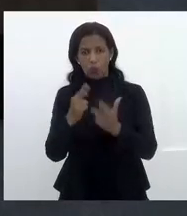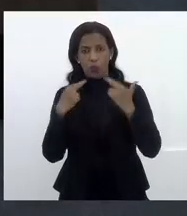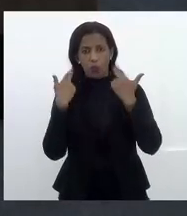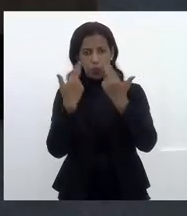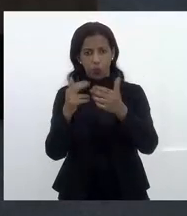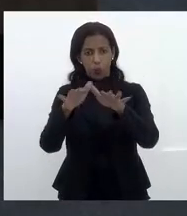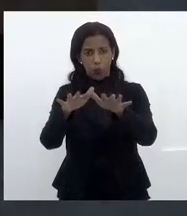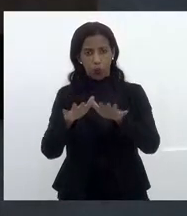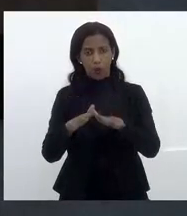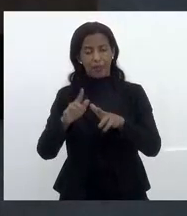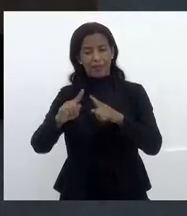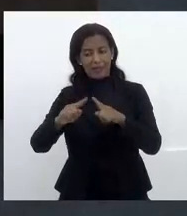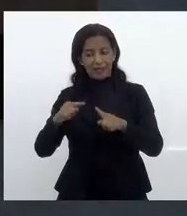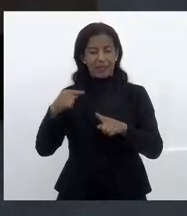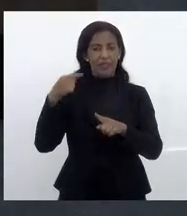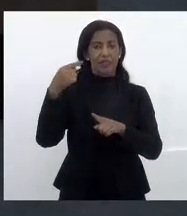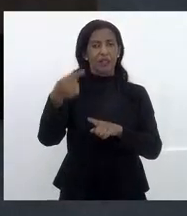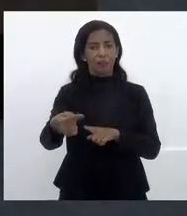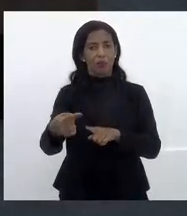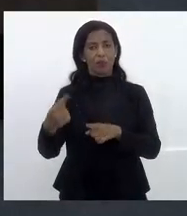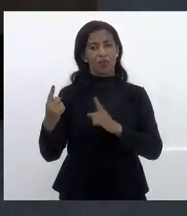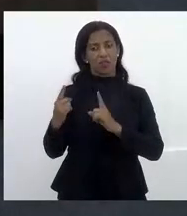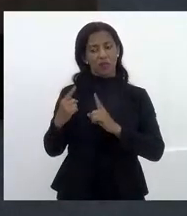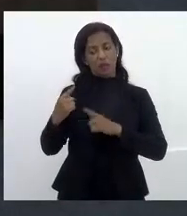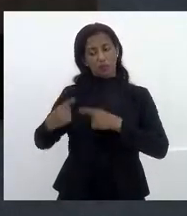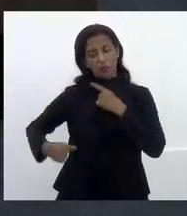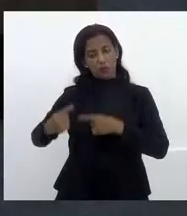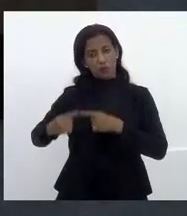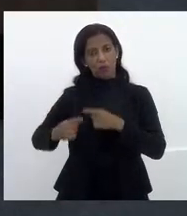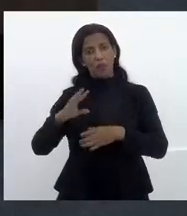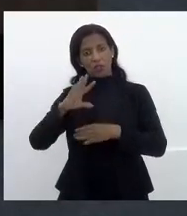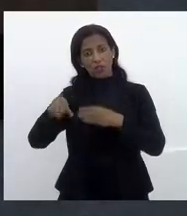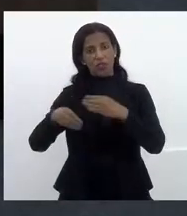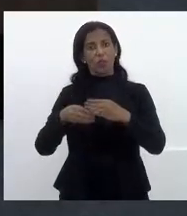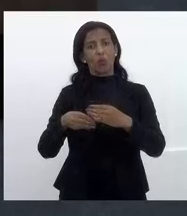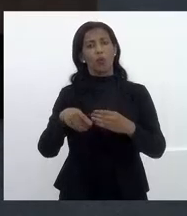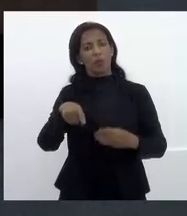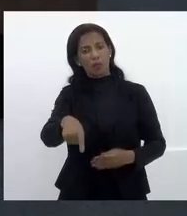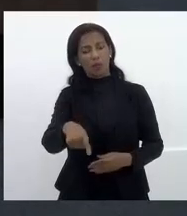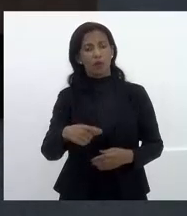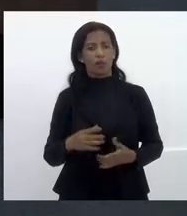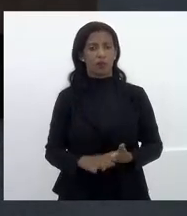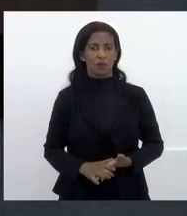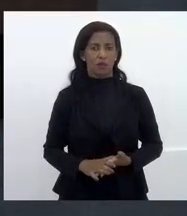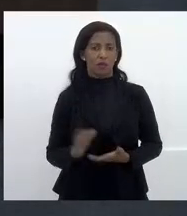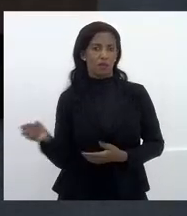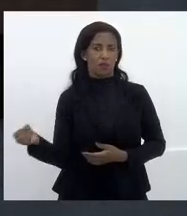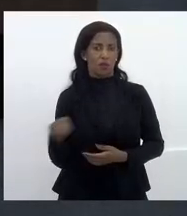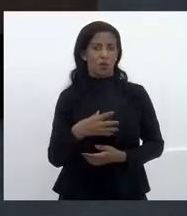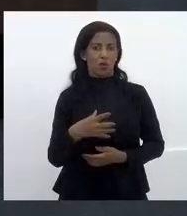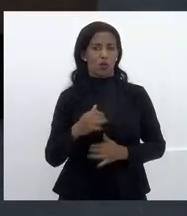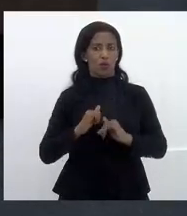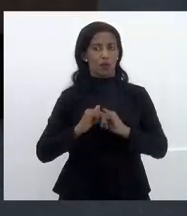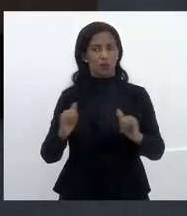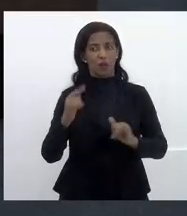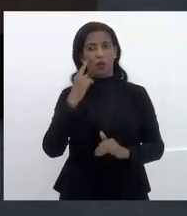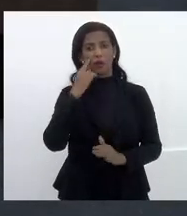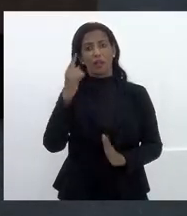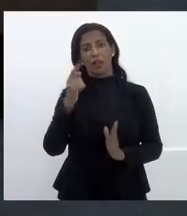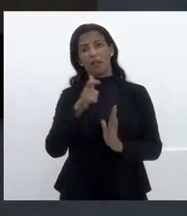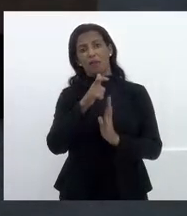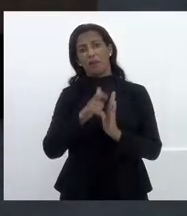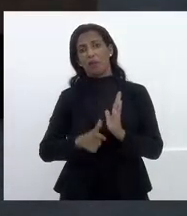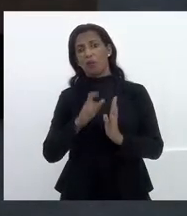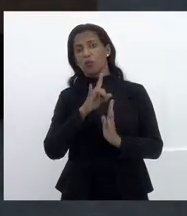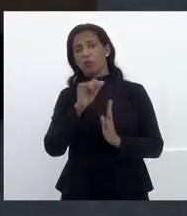e depois a gente retomou uma audiência para fazer um debate Global já incluindo essa questão que vai vir nova mensagem agora tem que ver o calendário